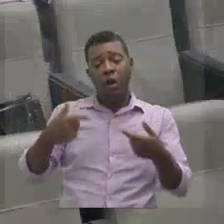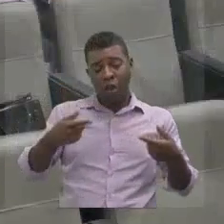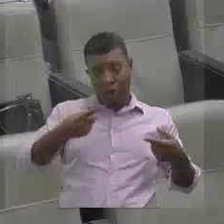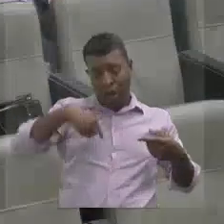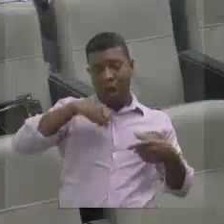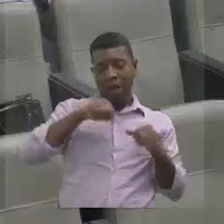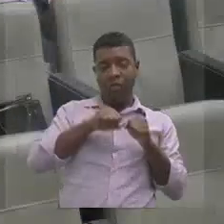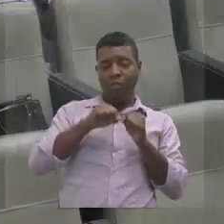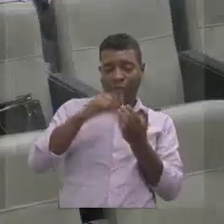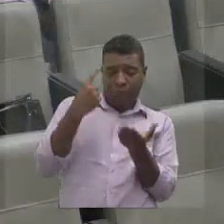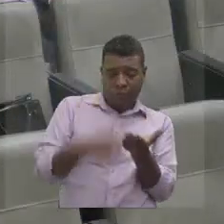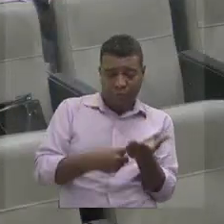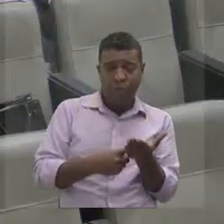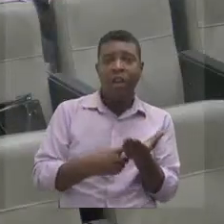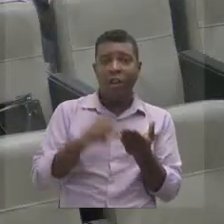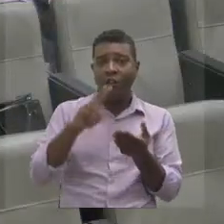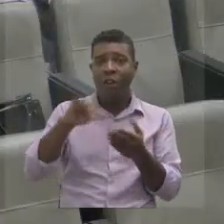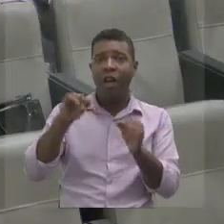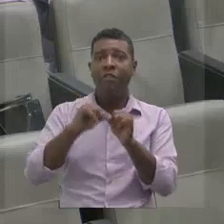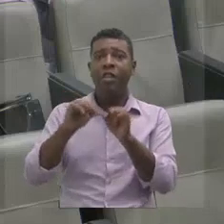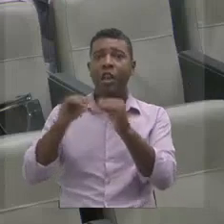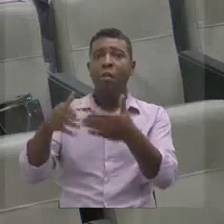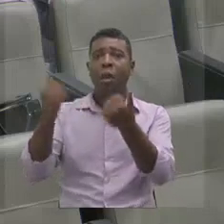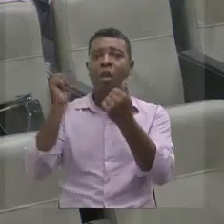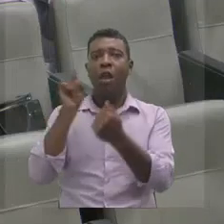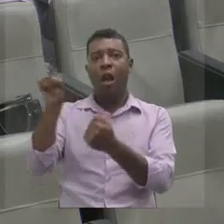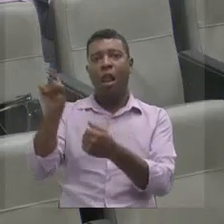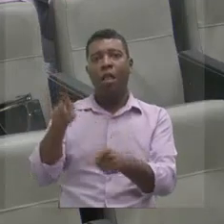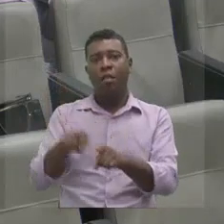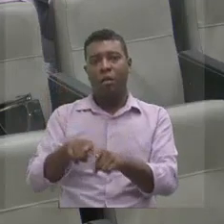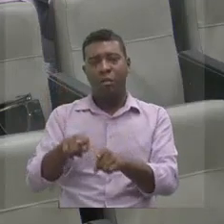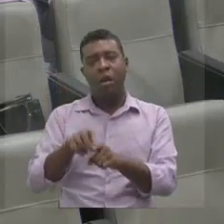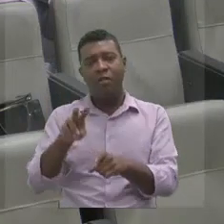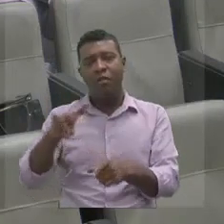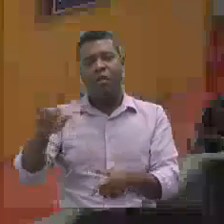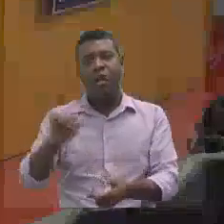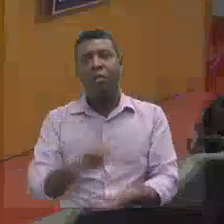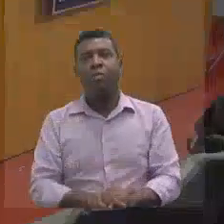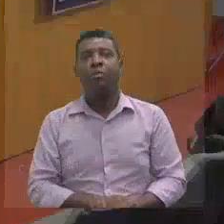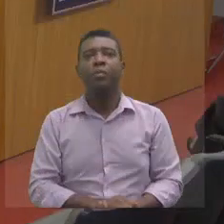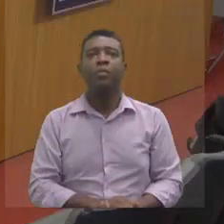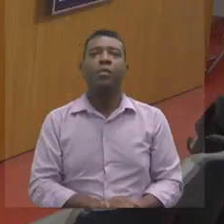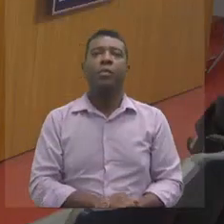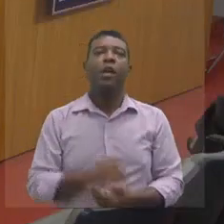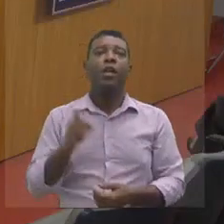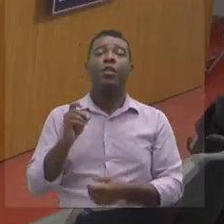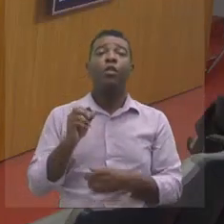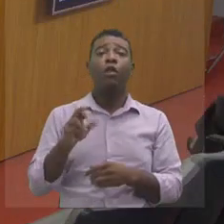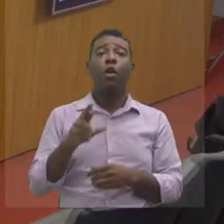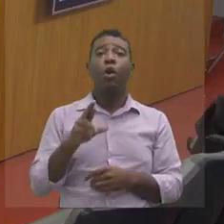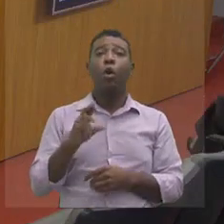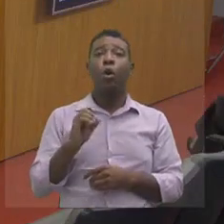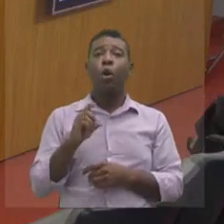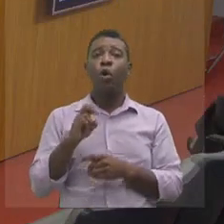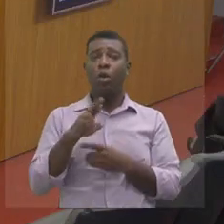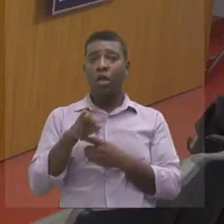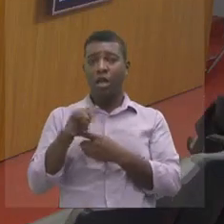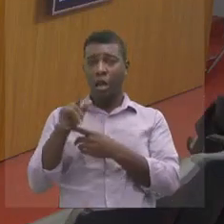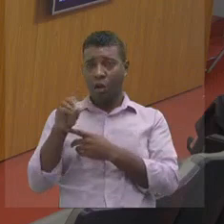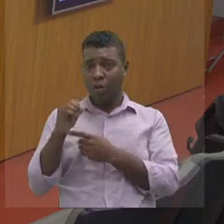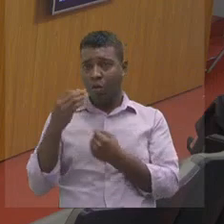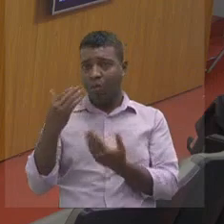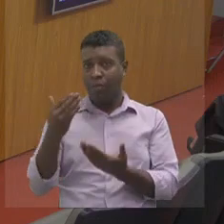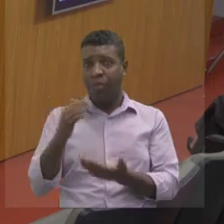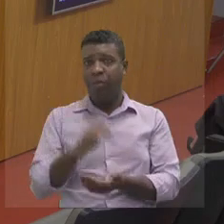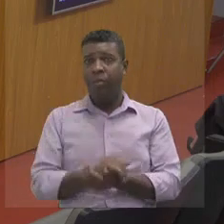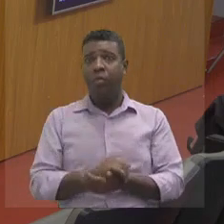esquecido não e vamos fazer uma melhoria lá Muito obrigado Doutor Rodrigo e sai